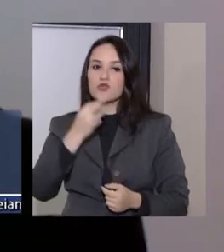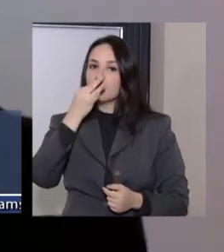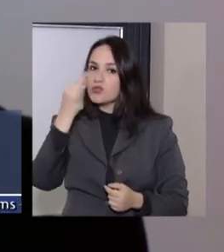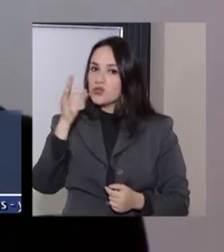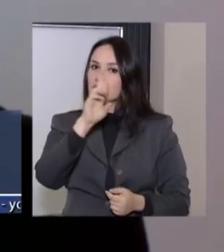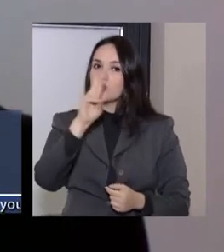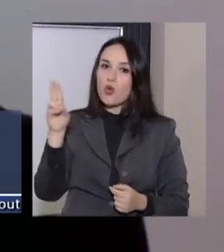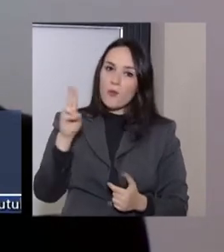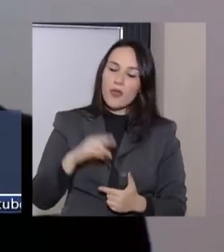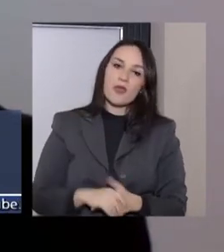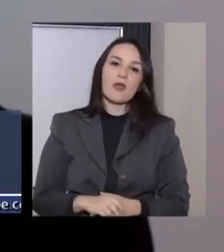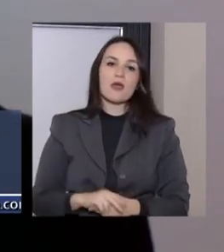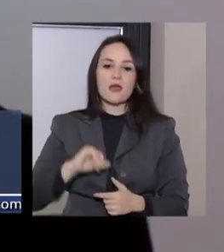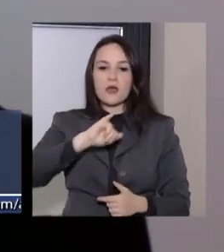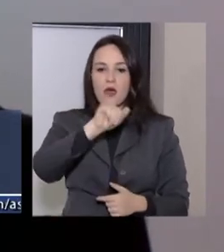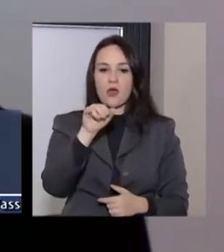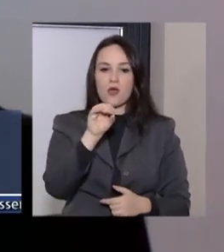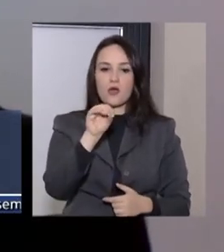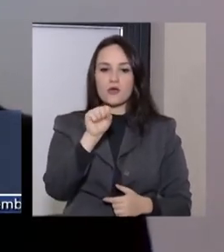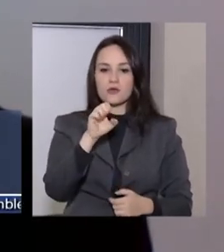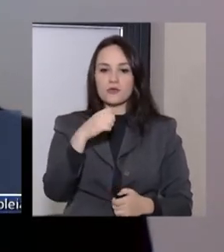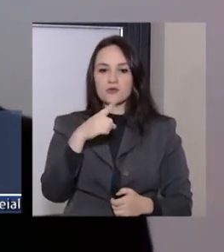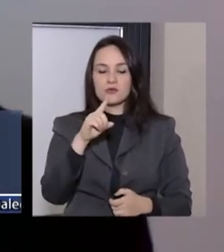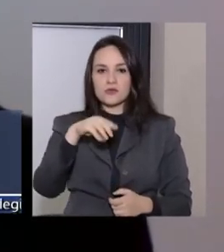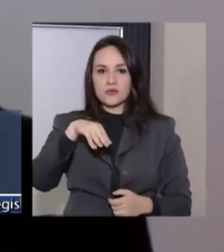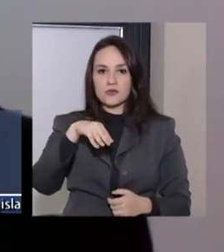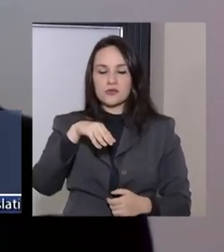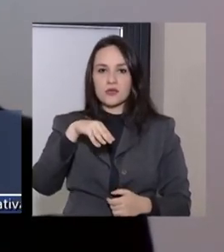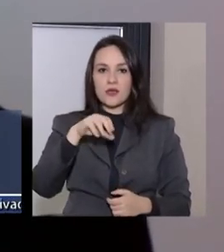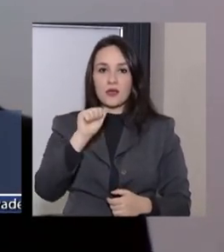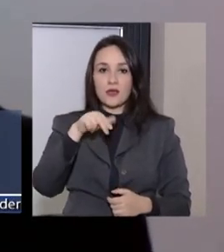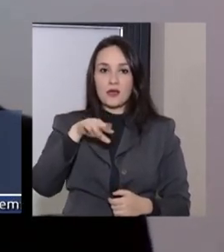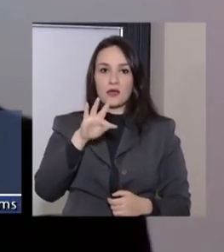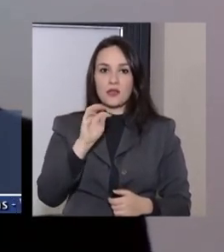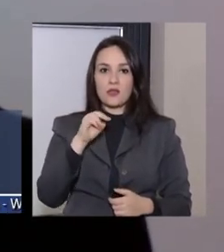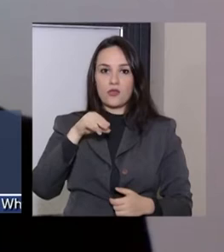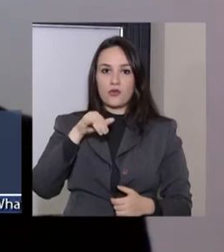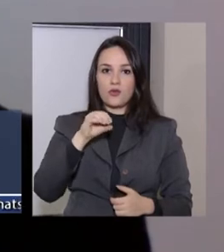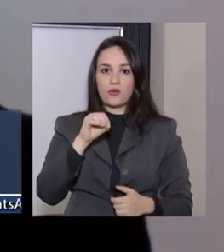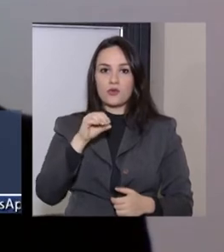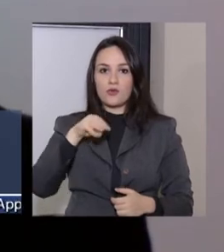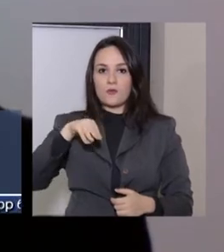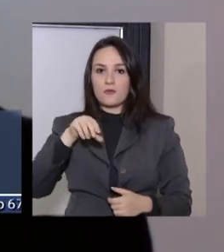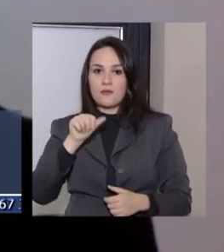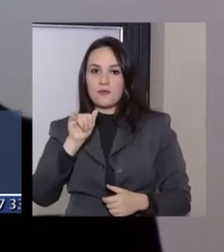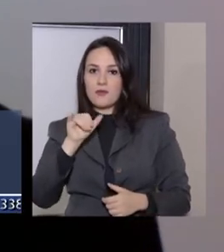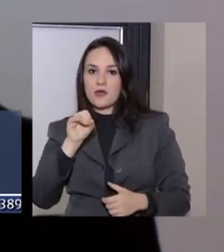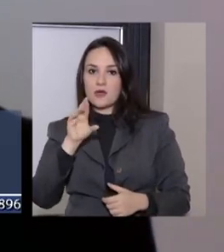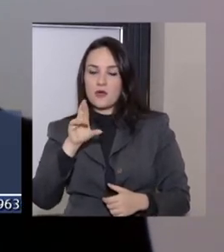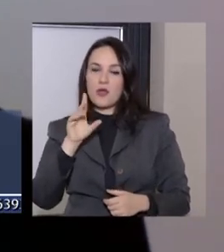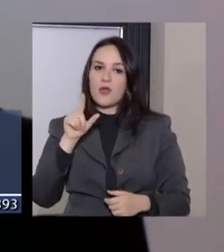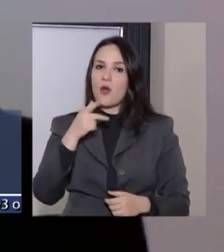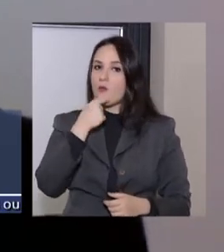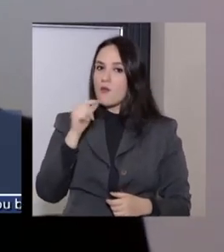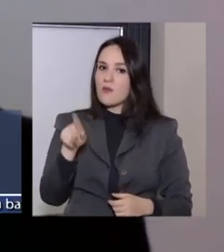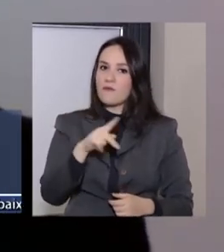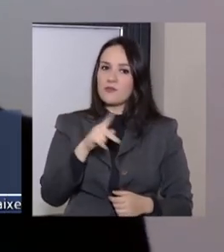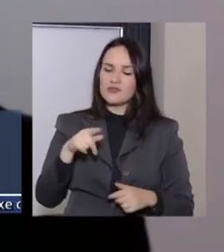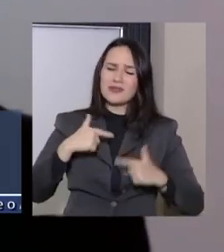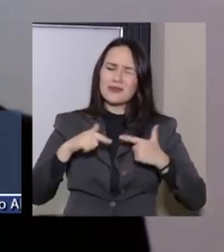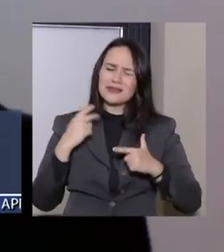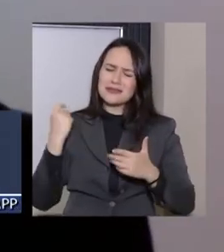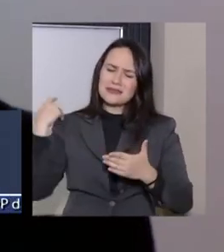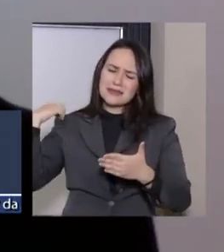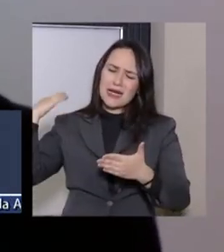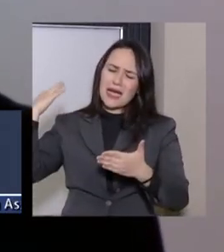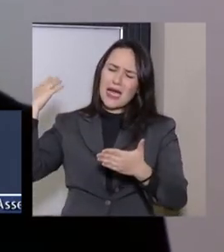professor José Antônio Maior Bono. É um professor que atua há bastante tempo dentro da Uniderp, né?